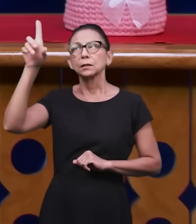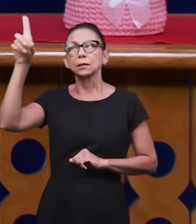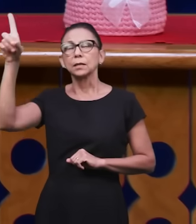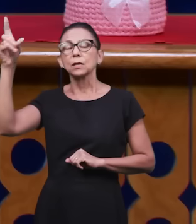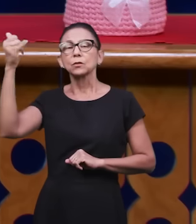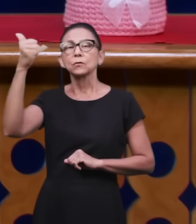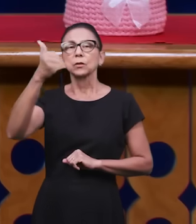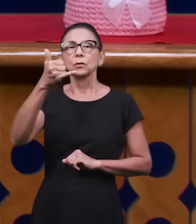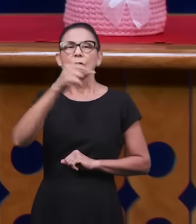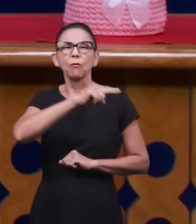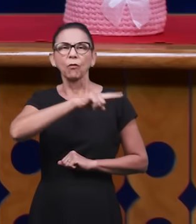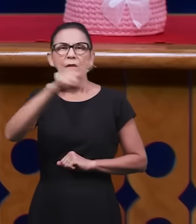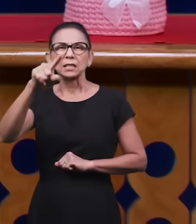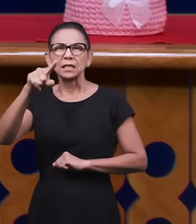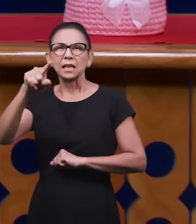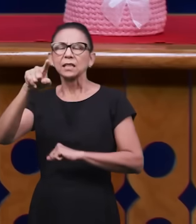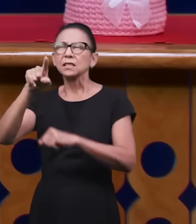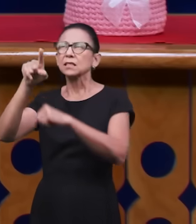a vós.